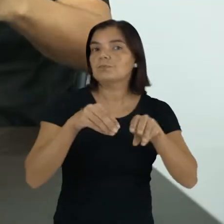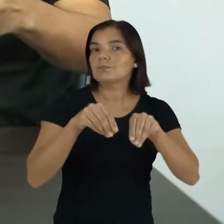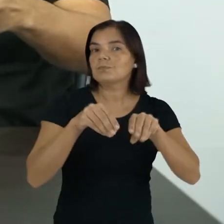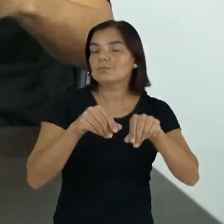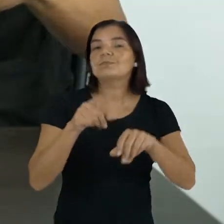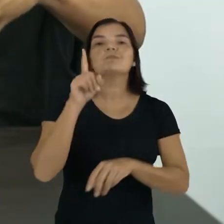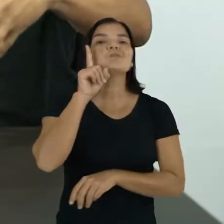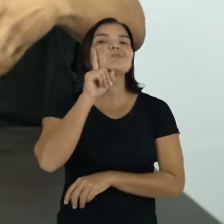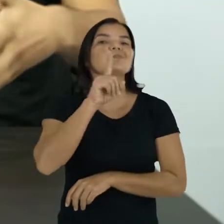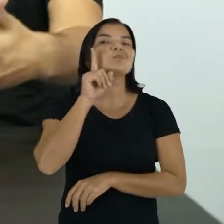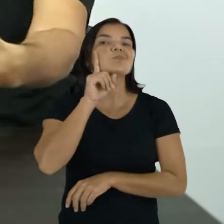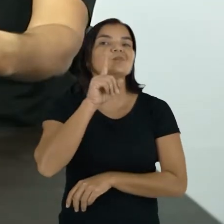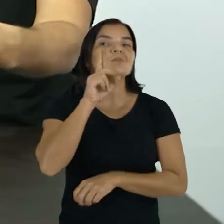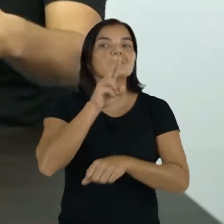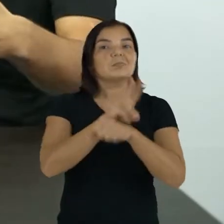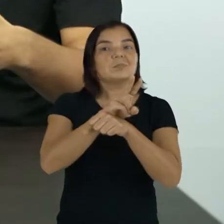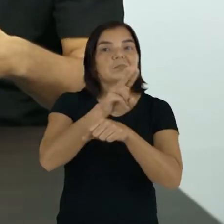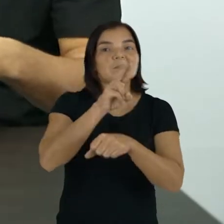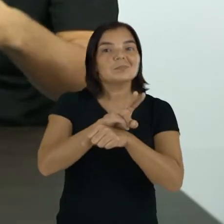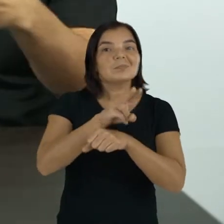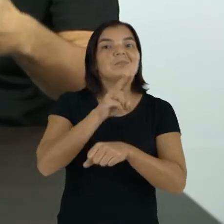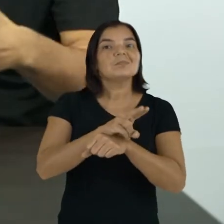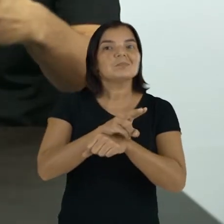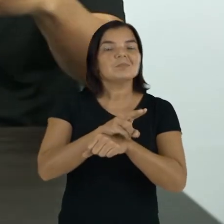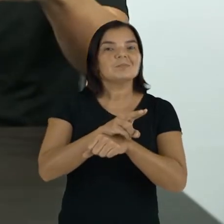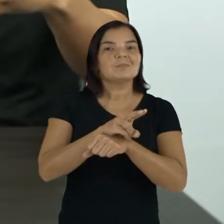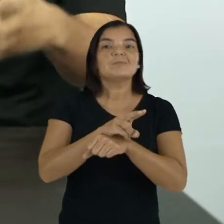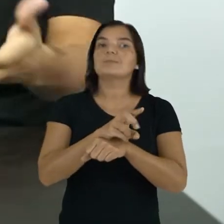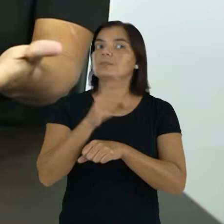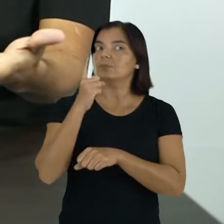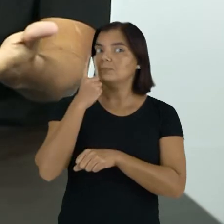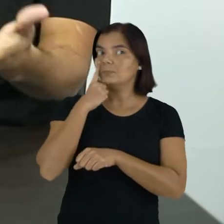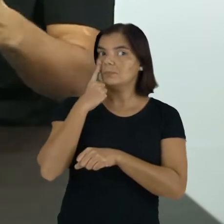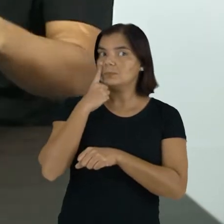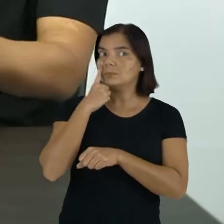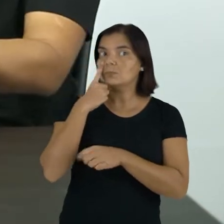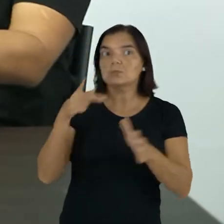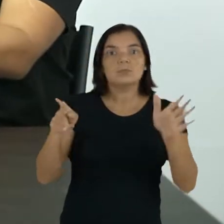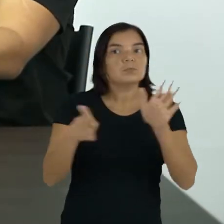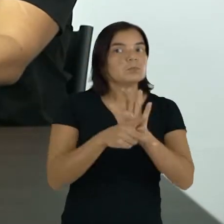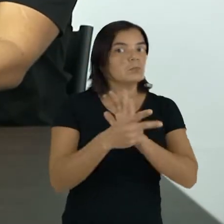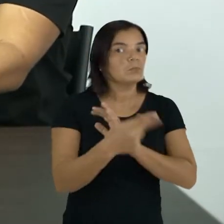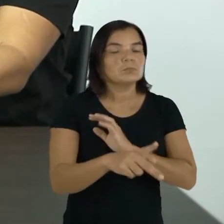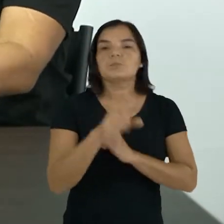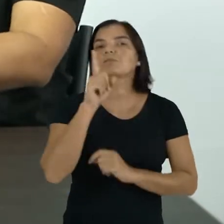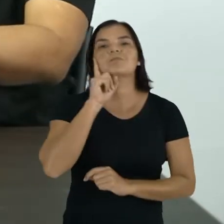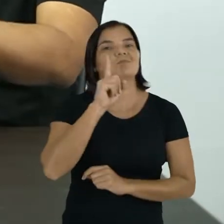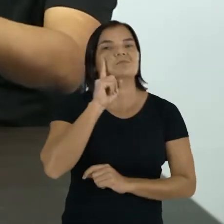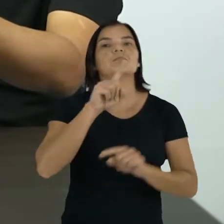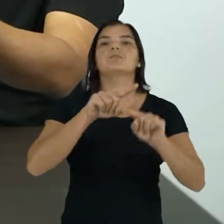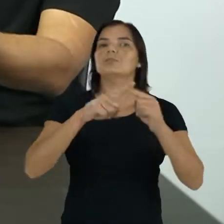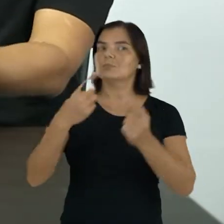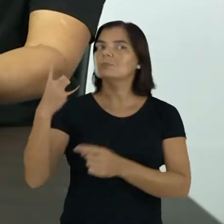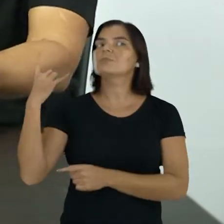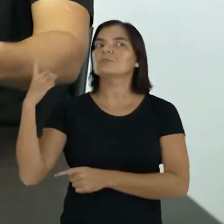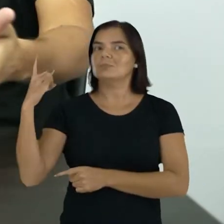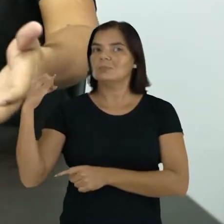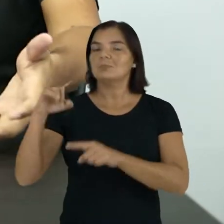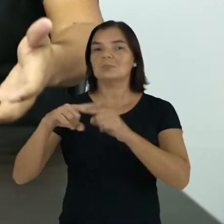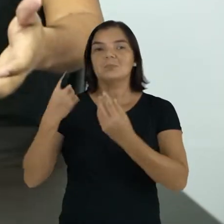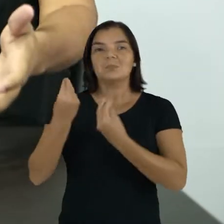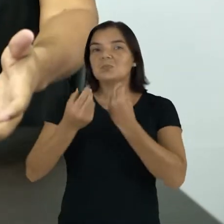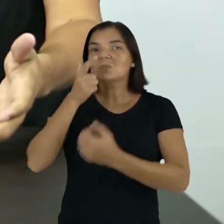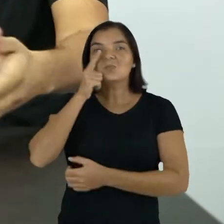os estadunidenses cuidarem. Ó, o território não era dos estadunidenses, era dos bolivianos. Mas como os bolivianos